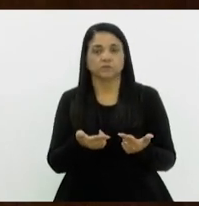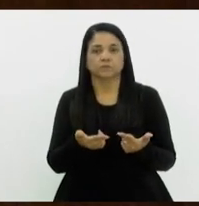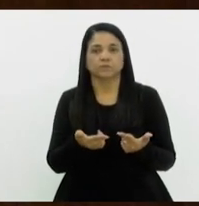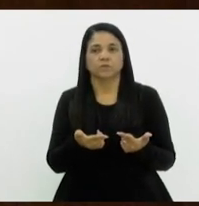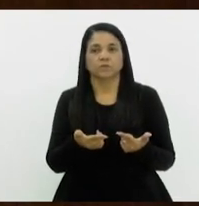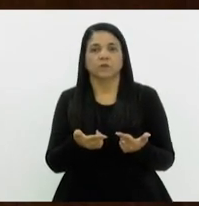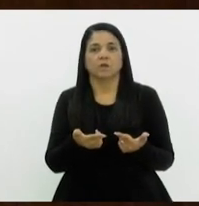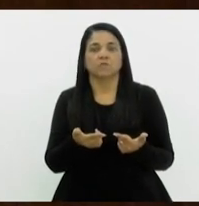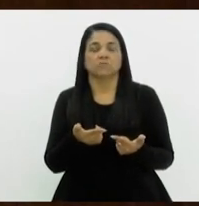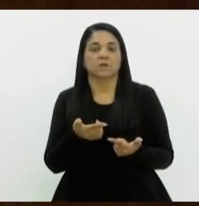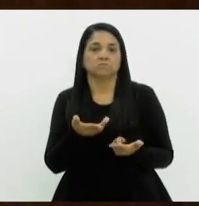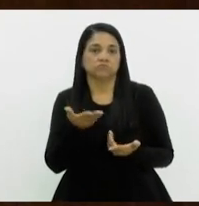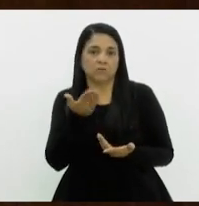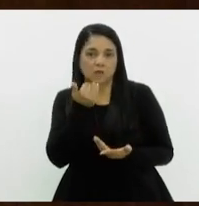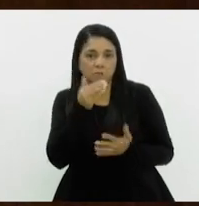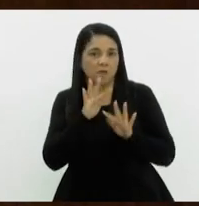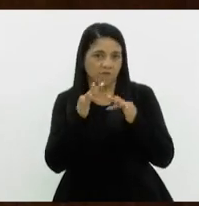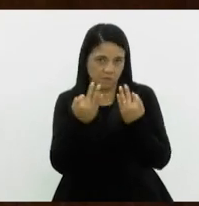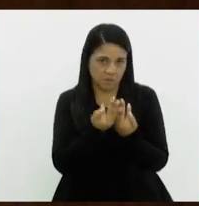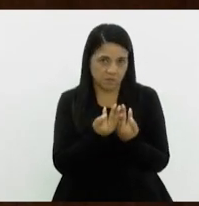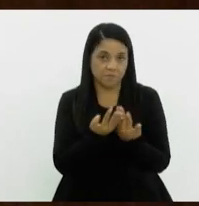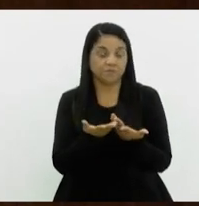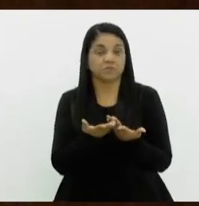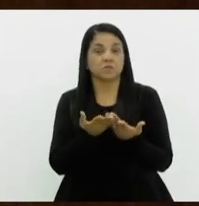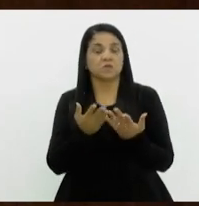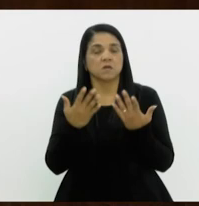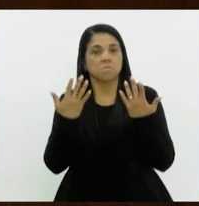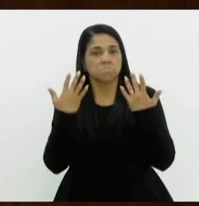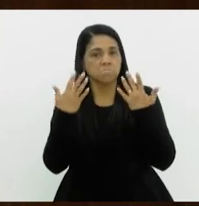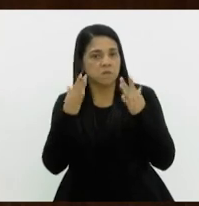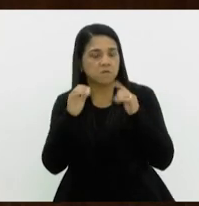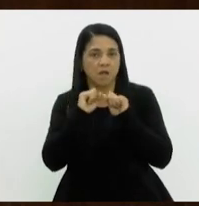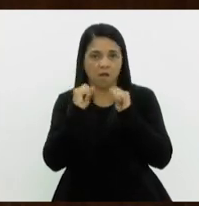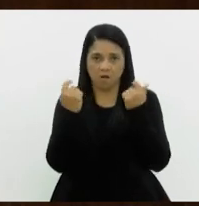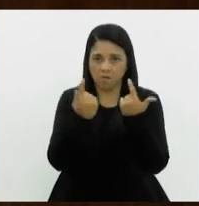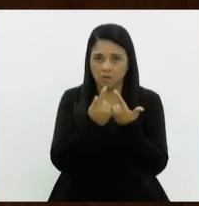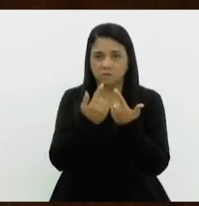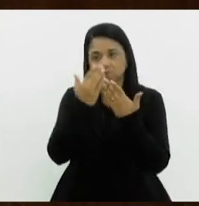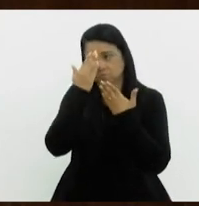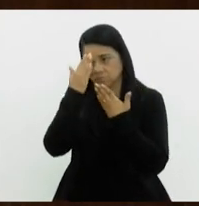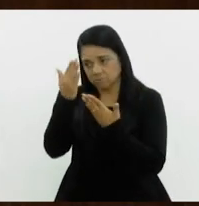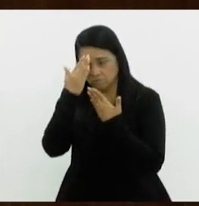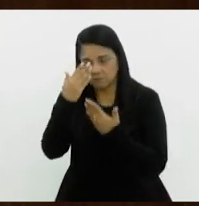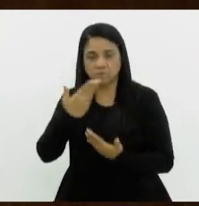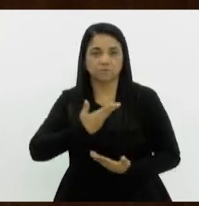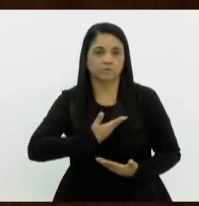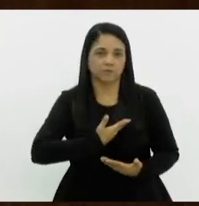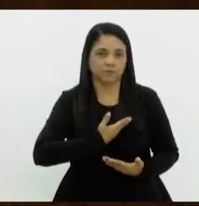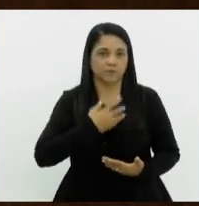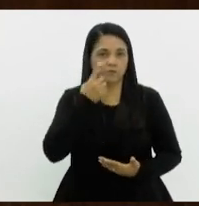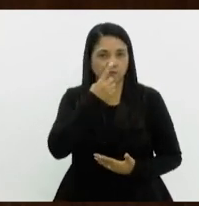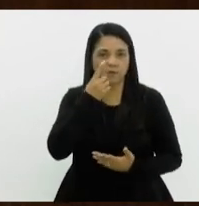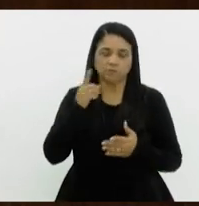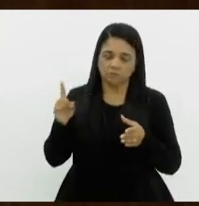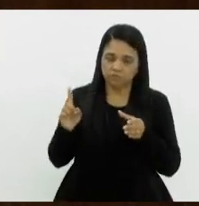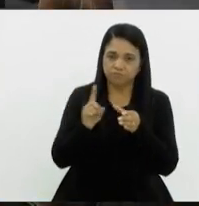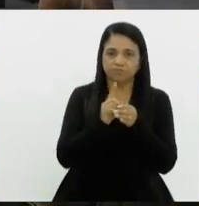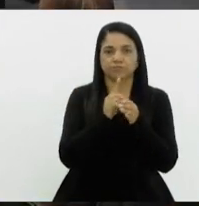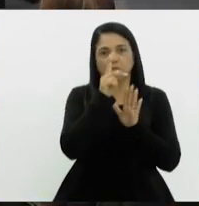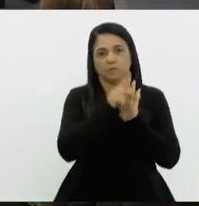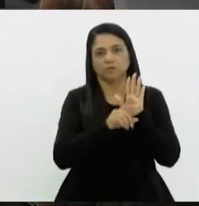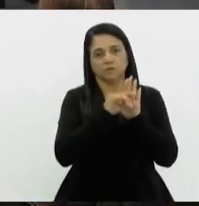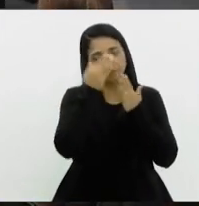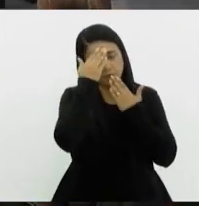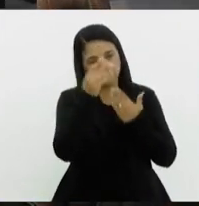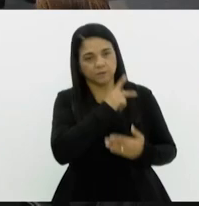sua casa o seu sustento. Então, queria parabenizar a esta casa e agradecer aos demais colegas que tiveram coautoria conosco. Obrigado, presidente.